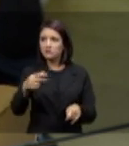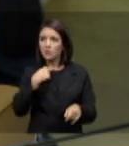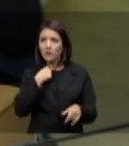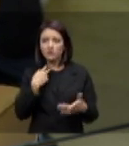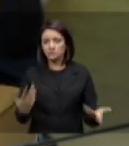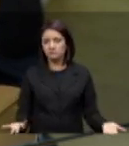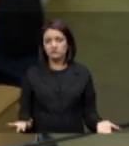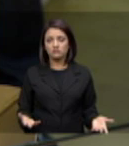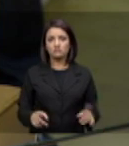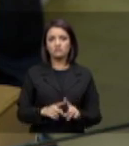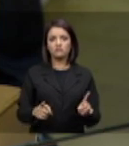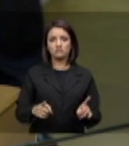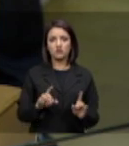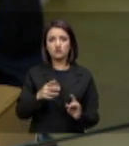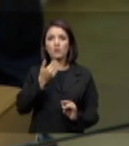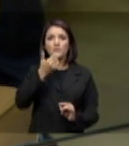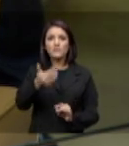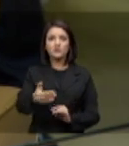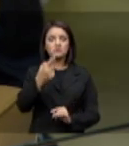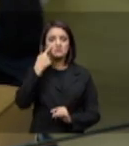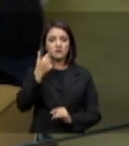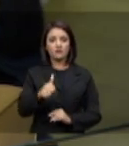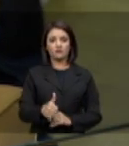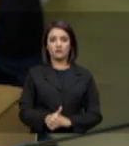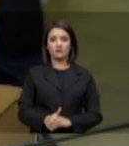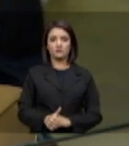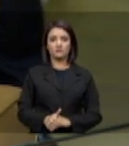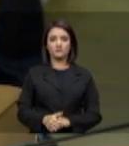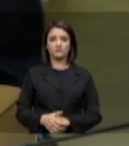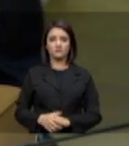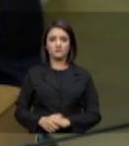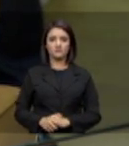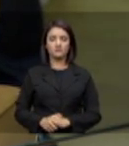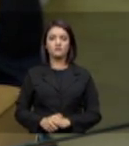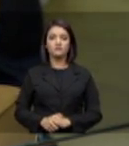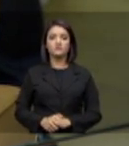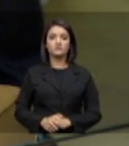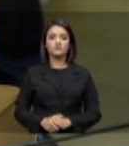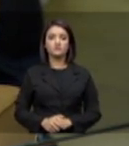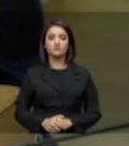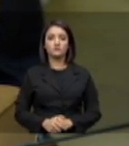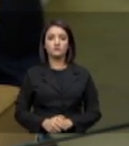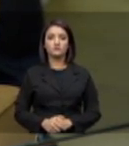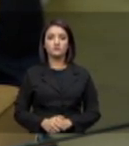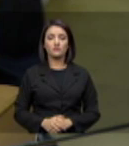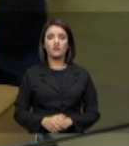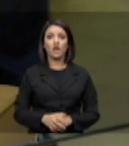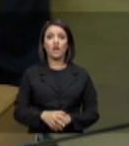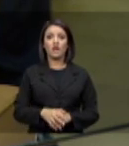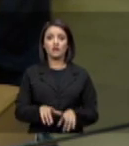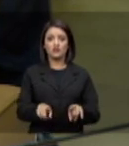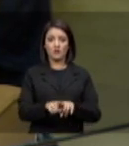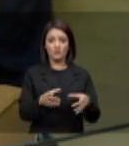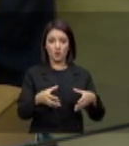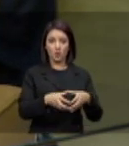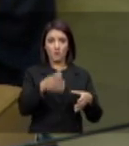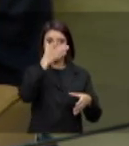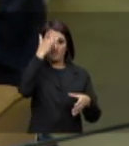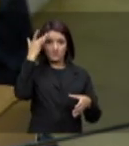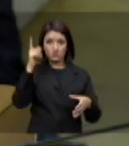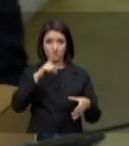competente tô de regime domiciliar ao soropositivo para